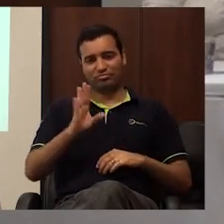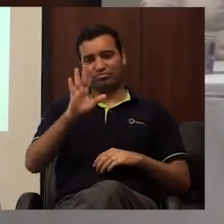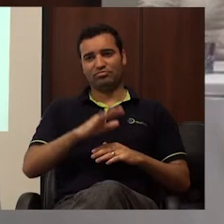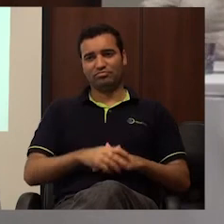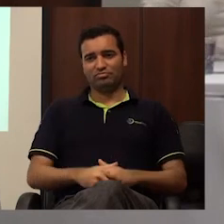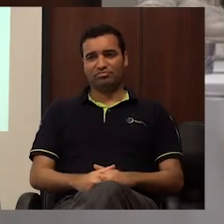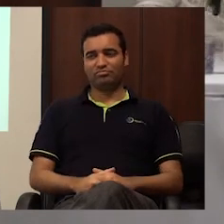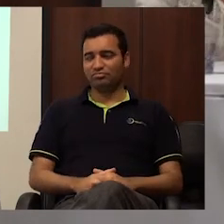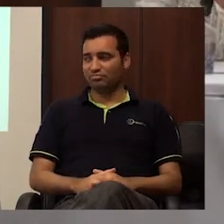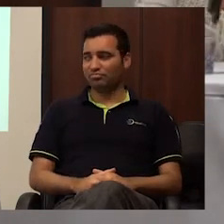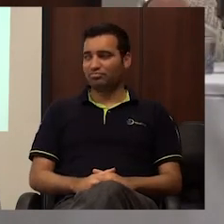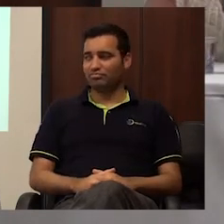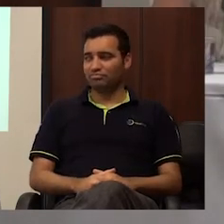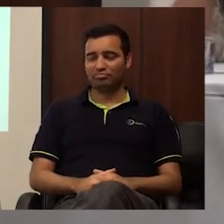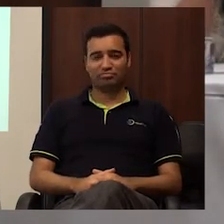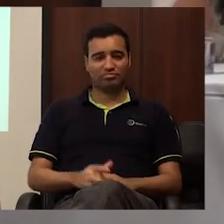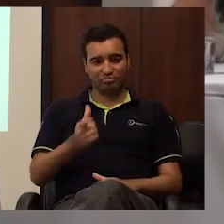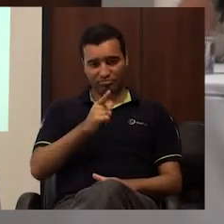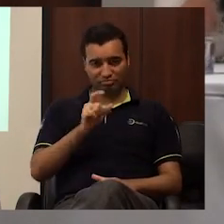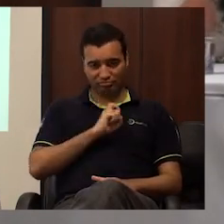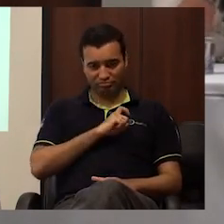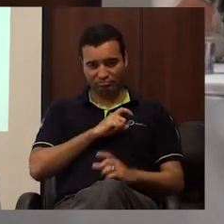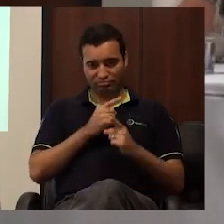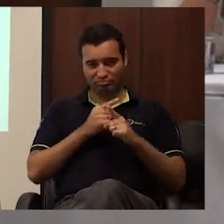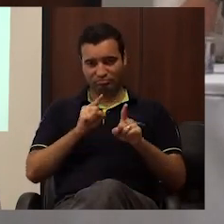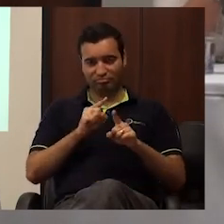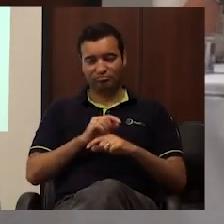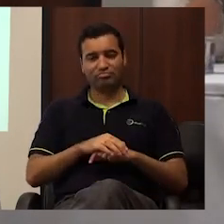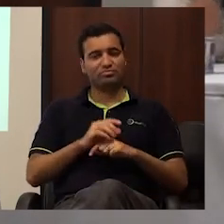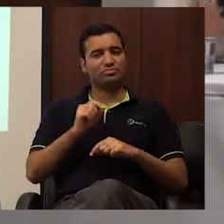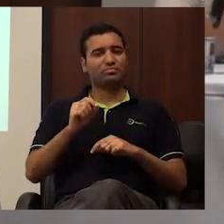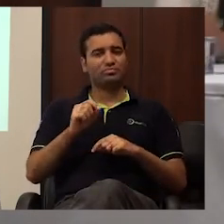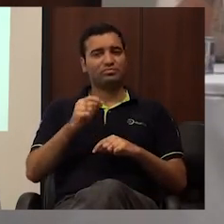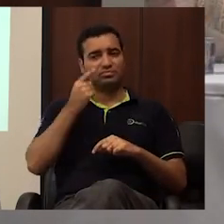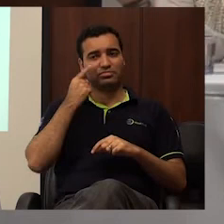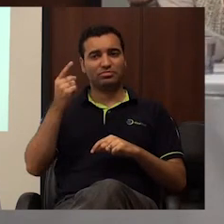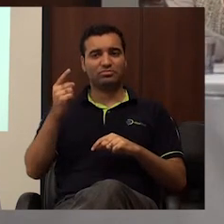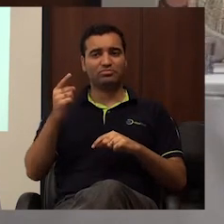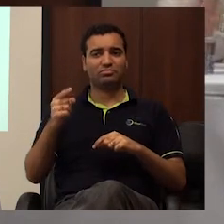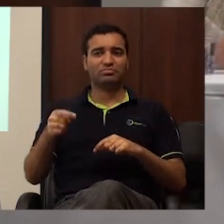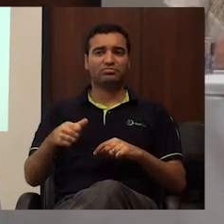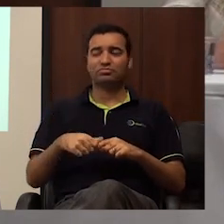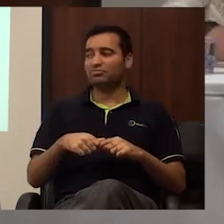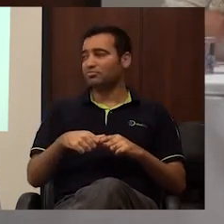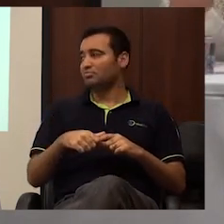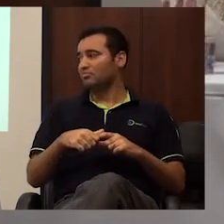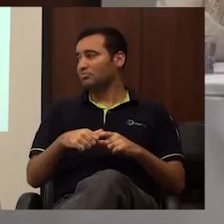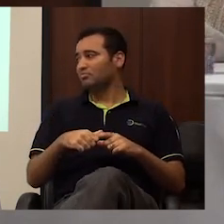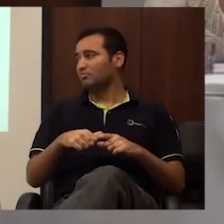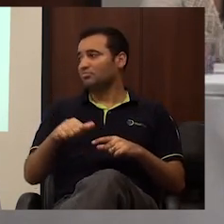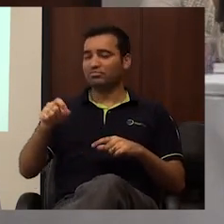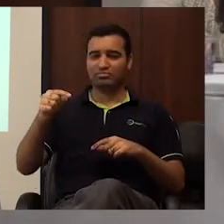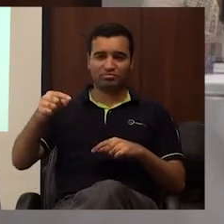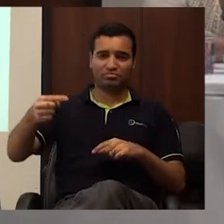E aí é uma outra provocação, me parece, que talvez por priorizar, né? Uma